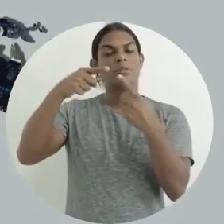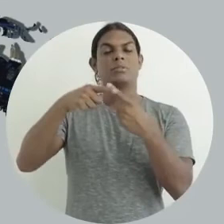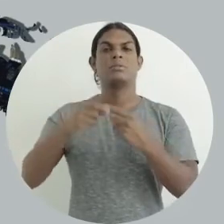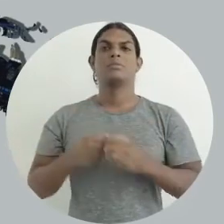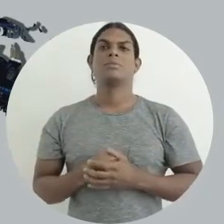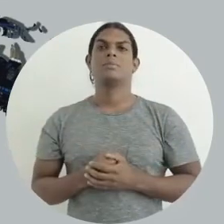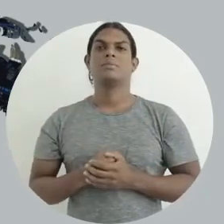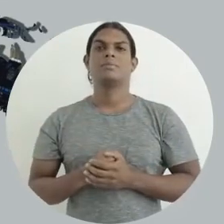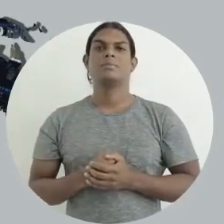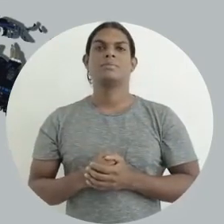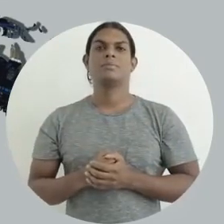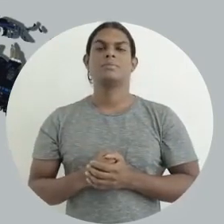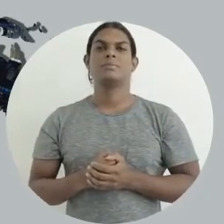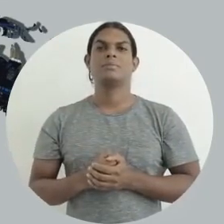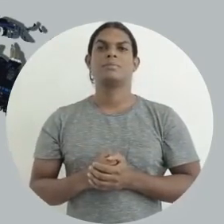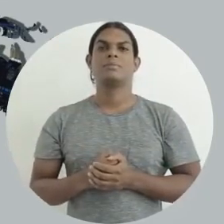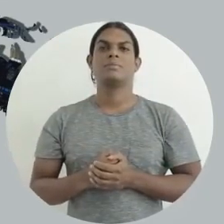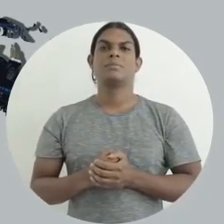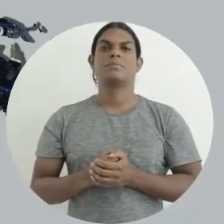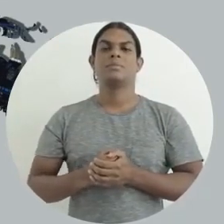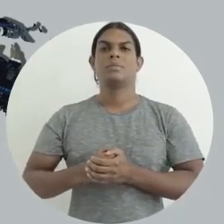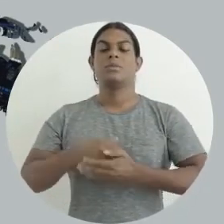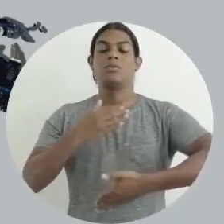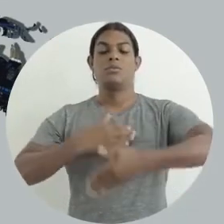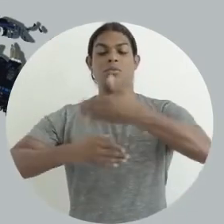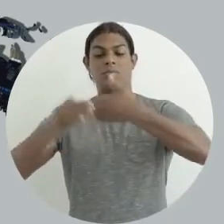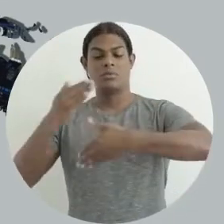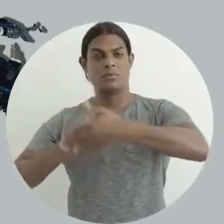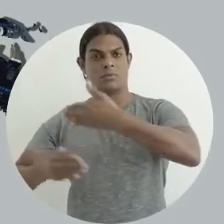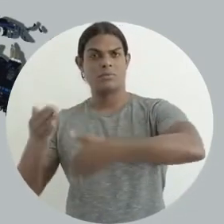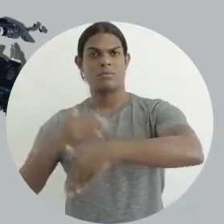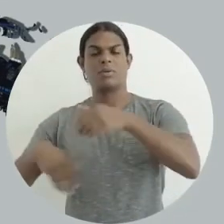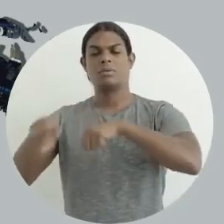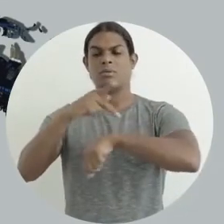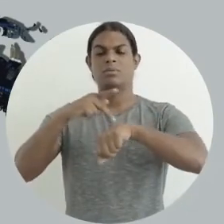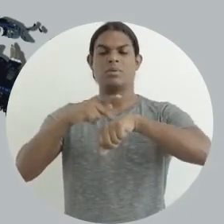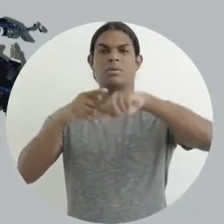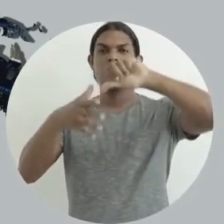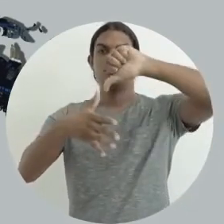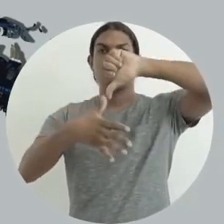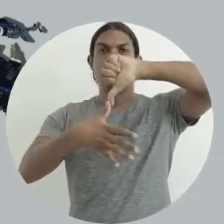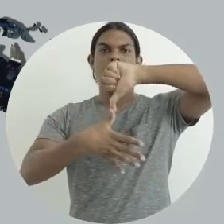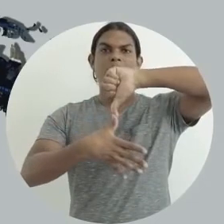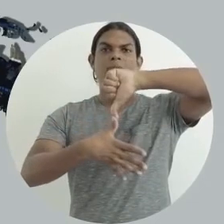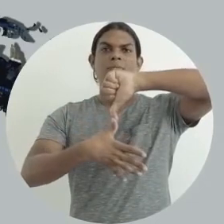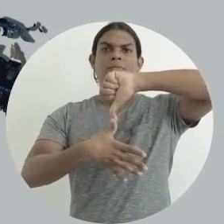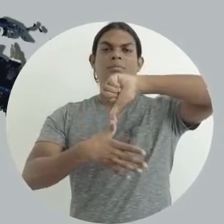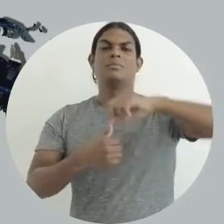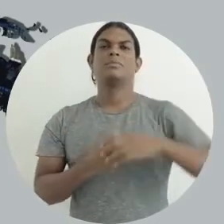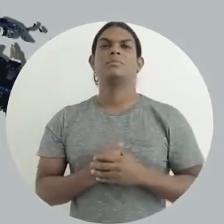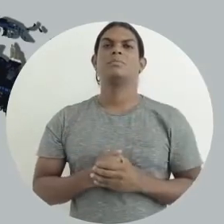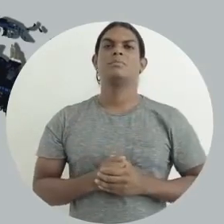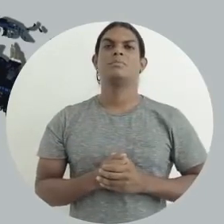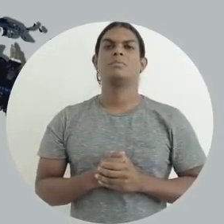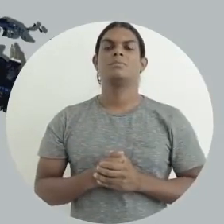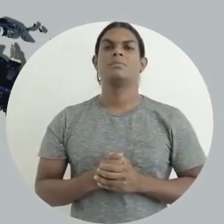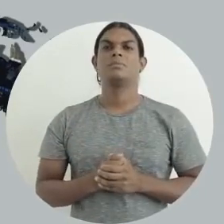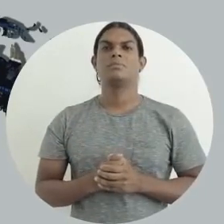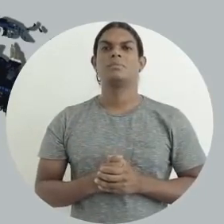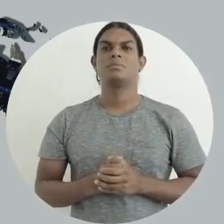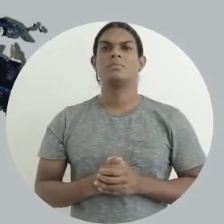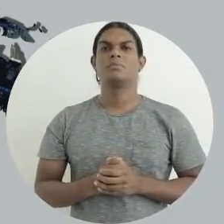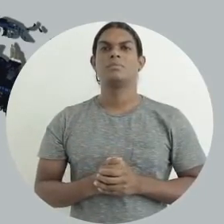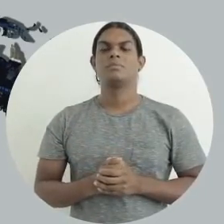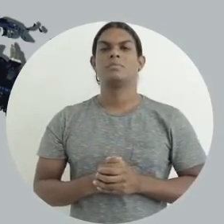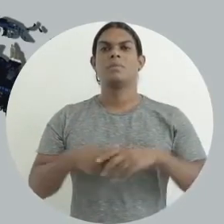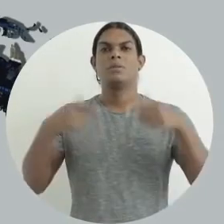proporcionar a integração entre países da América do Sul. Esta integração ocorrerá nas áreas econômica, social e